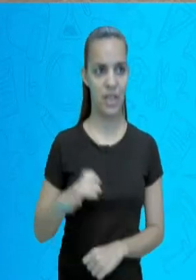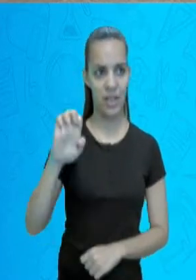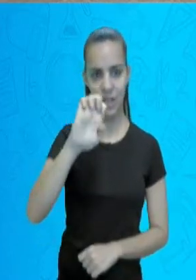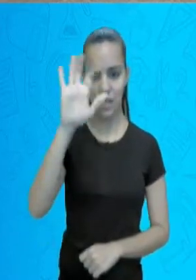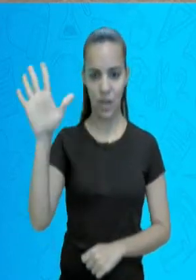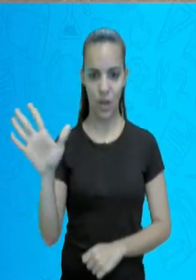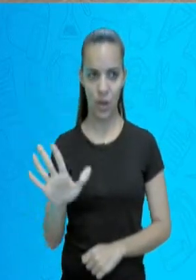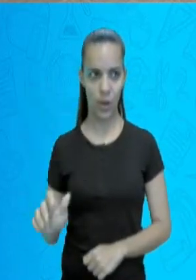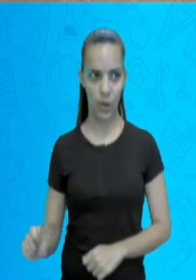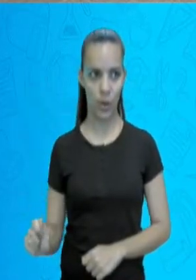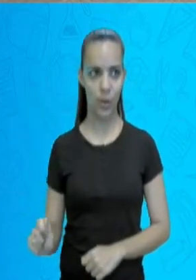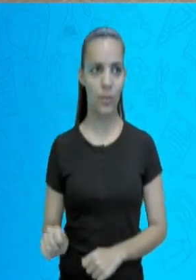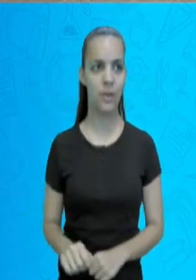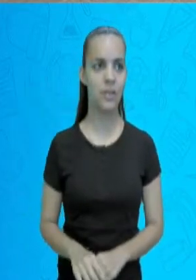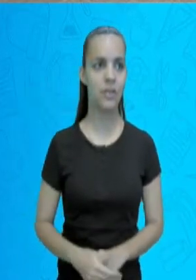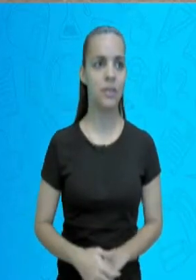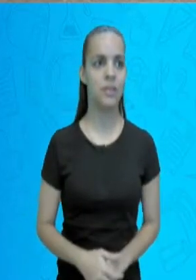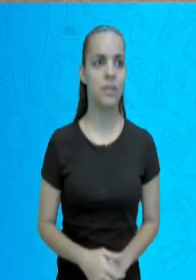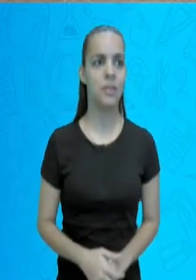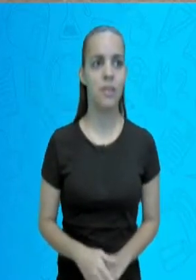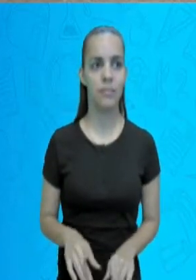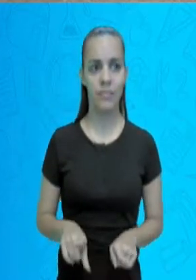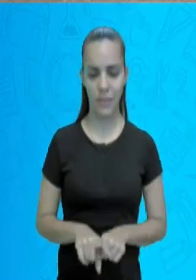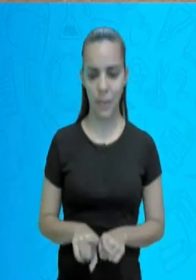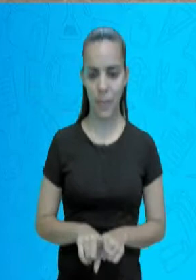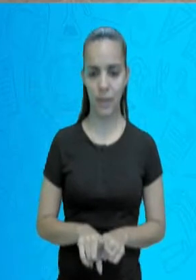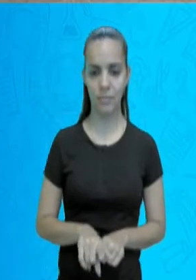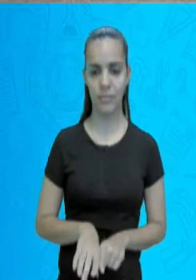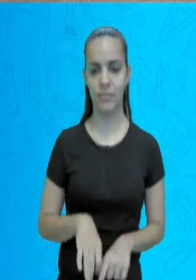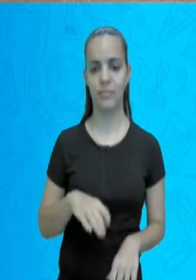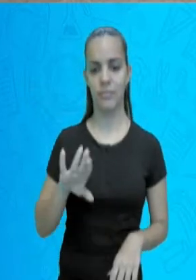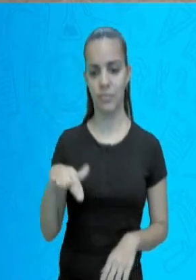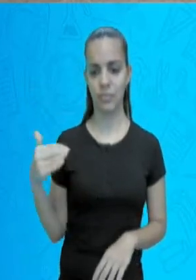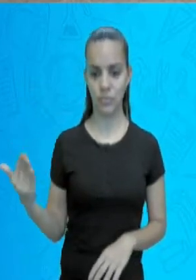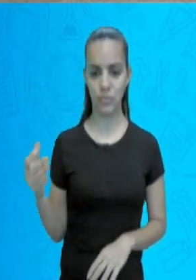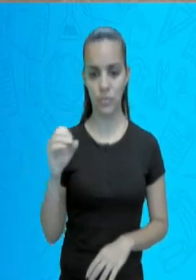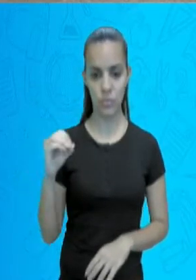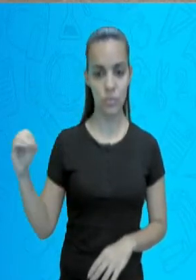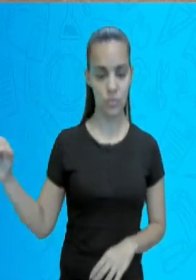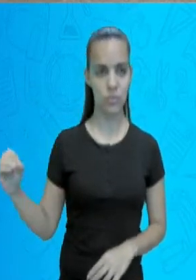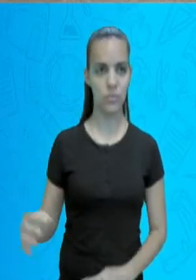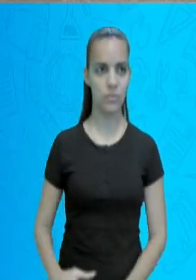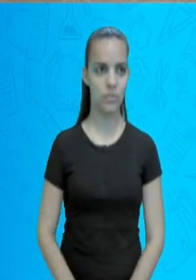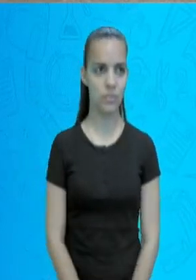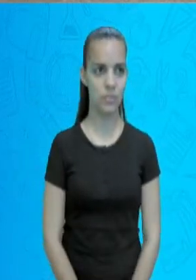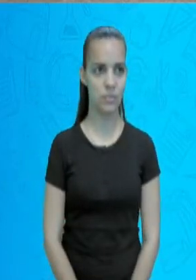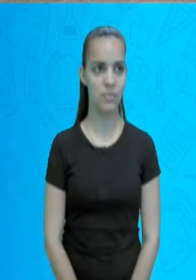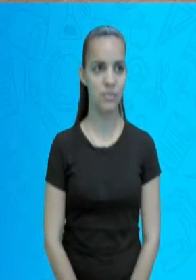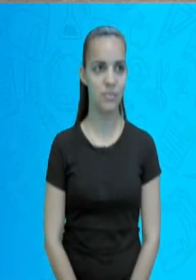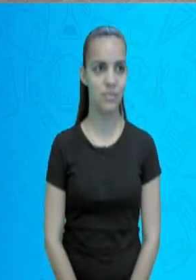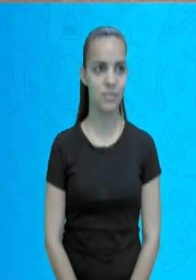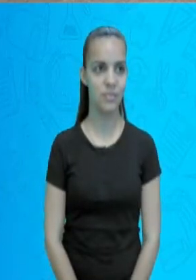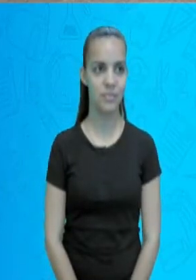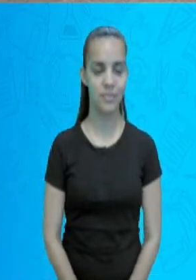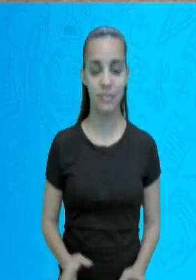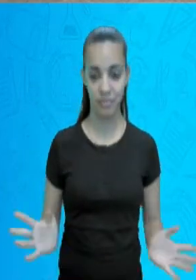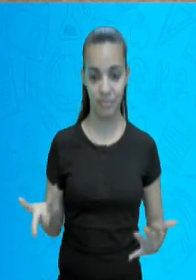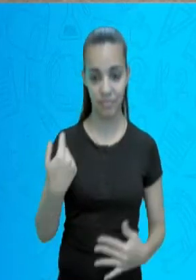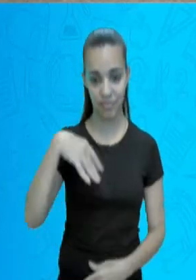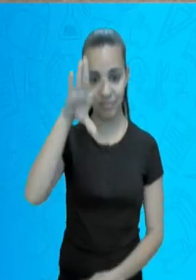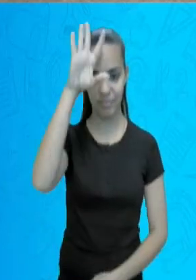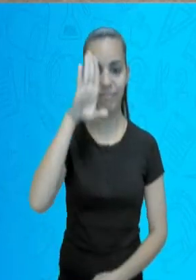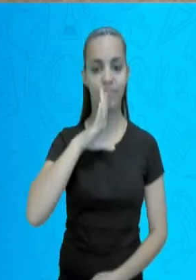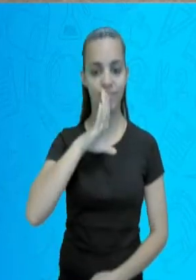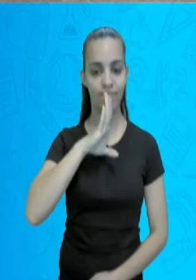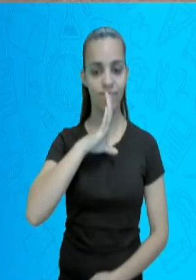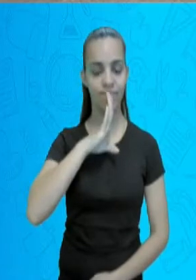da civilização ocidental. Ok? Então, vamos conhecer